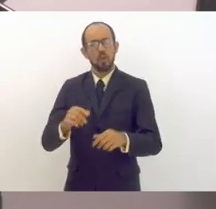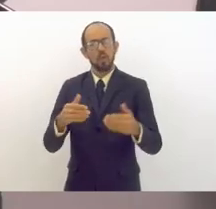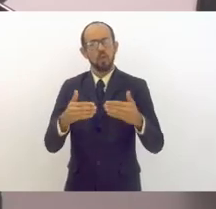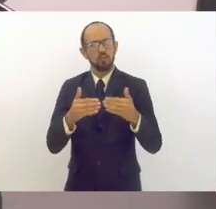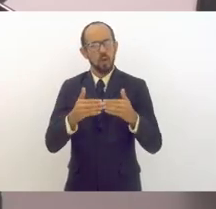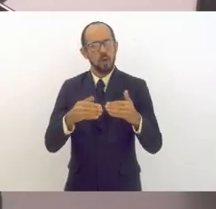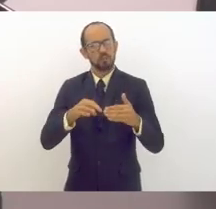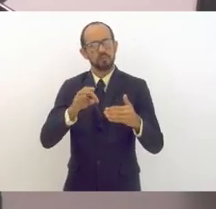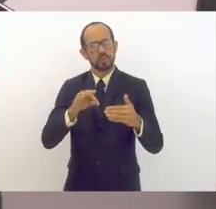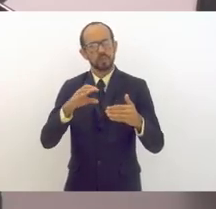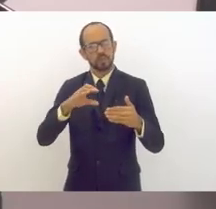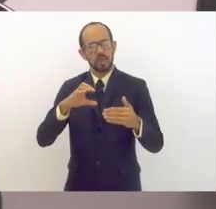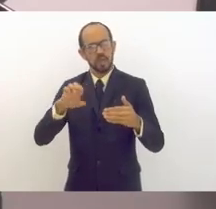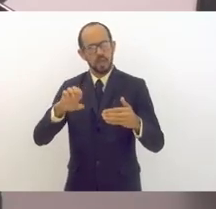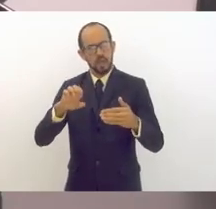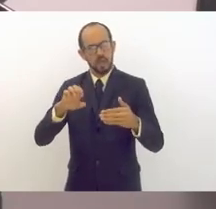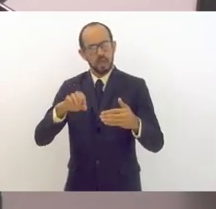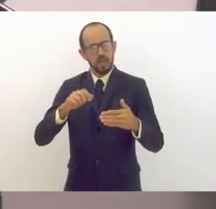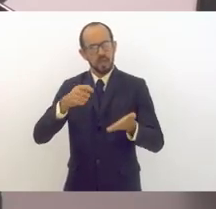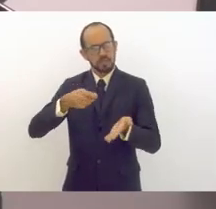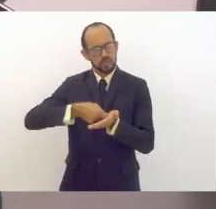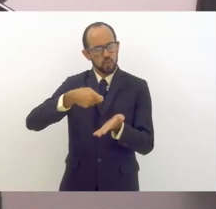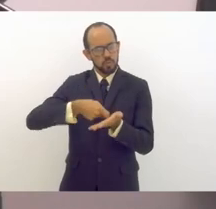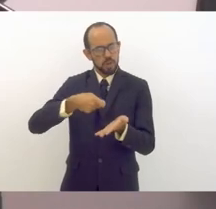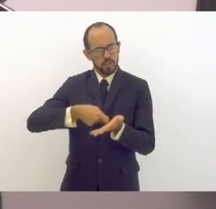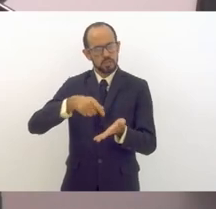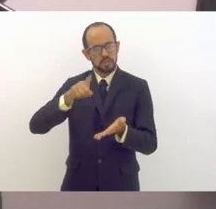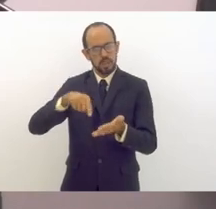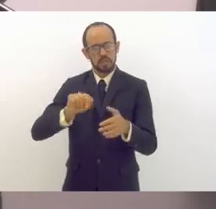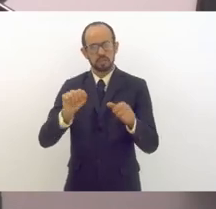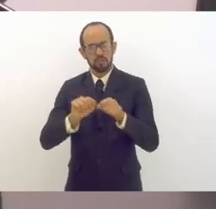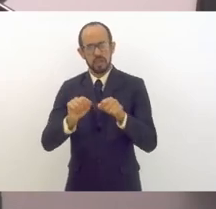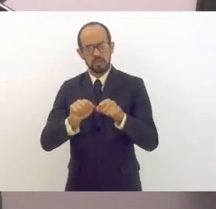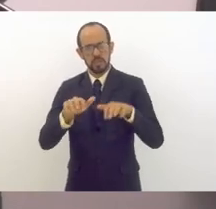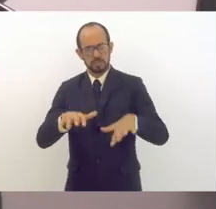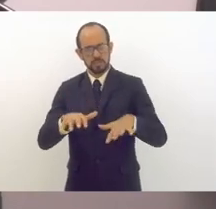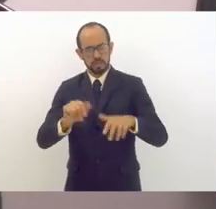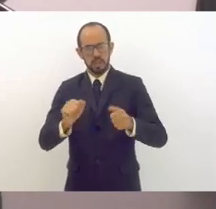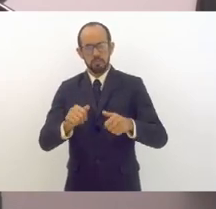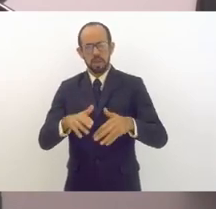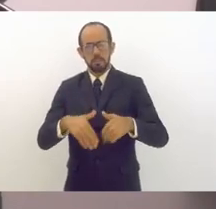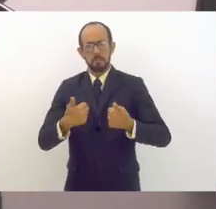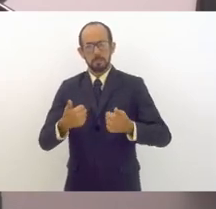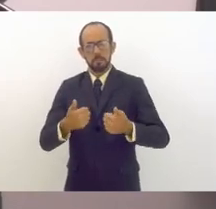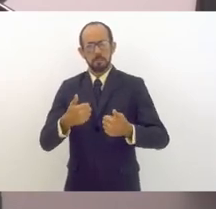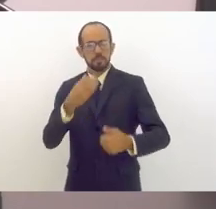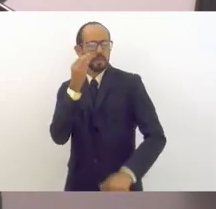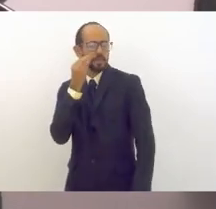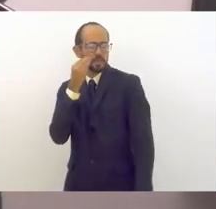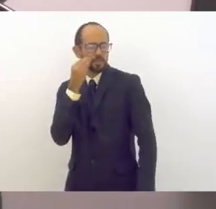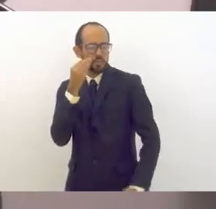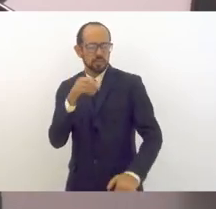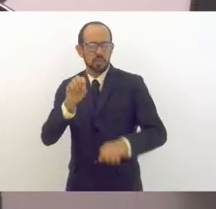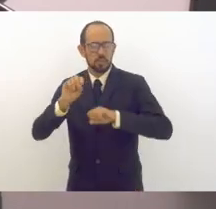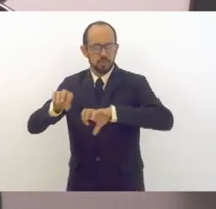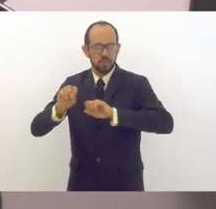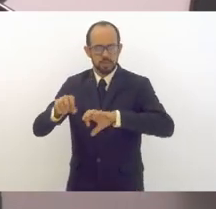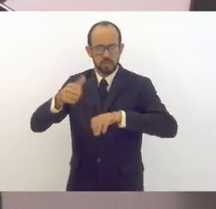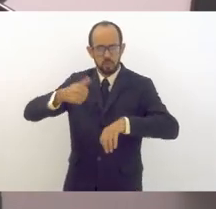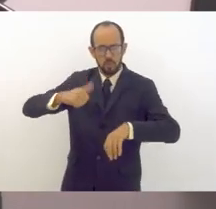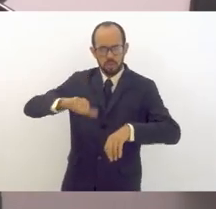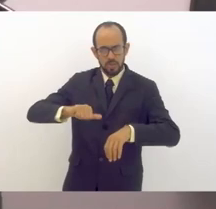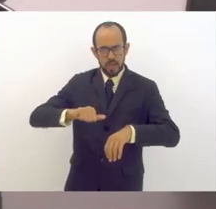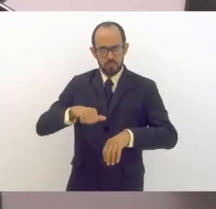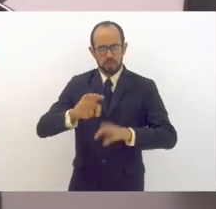Então, essas cobranças são feitas nesse espírito, intuito de que a gente tem aí uma educação de qualidade para os nossos meninos e